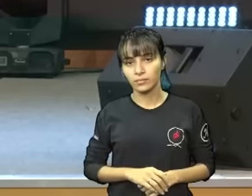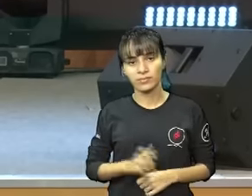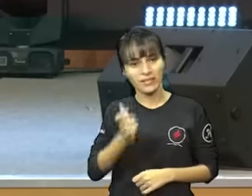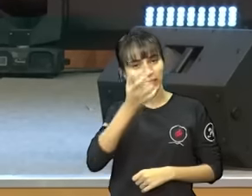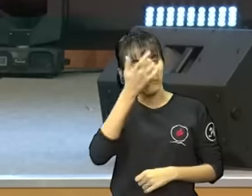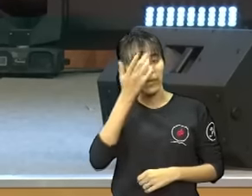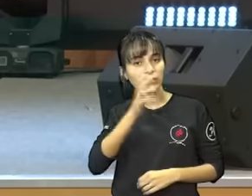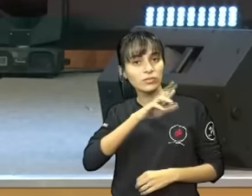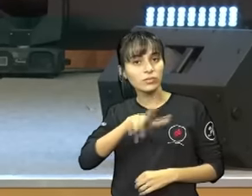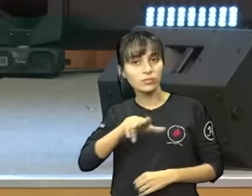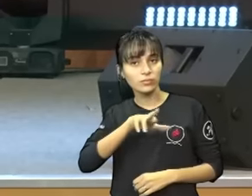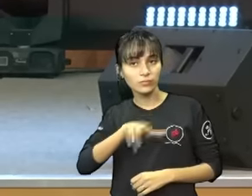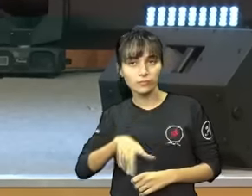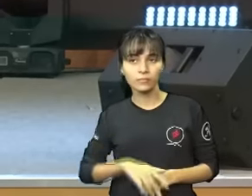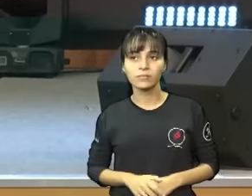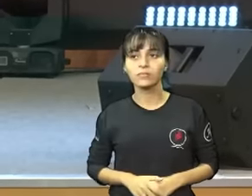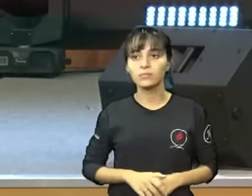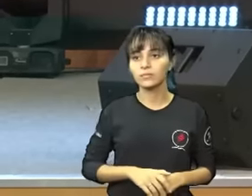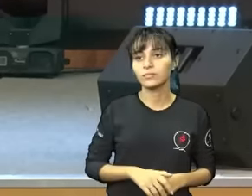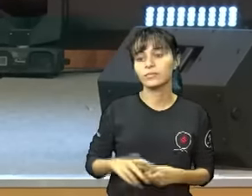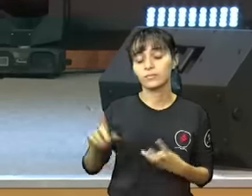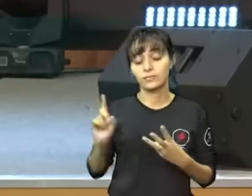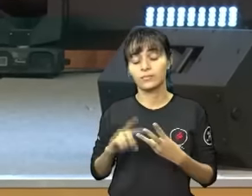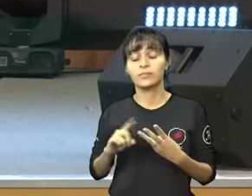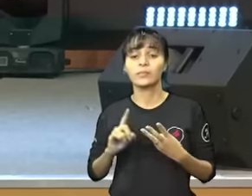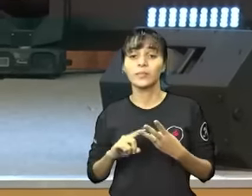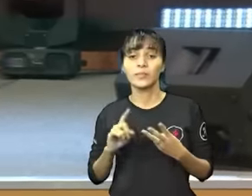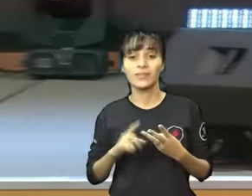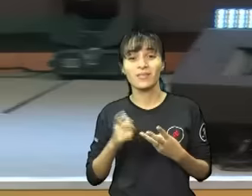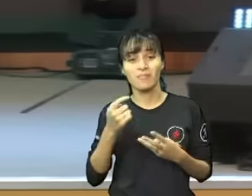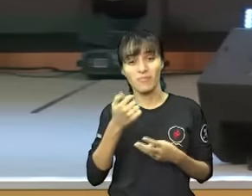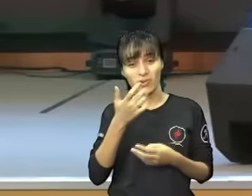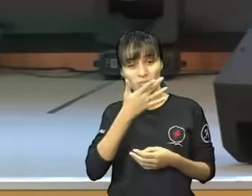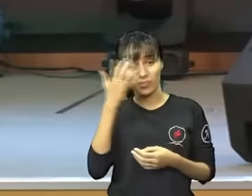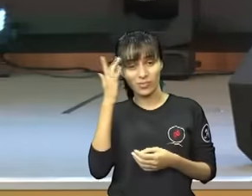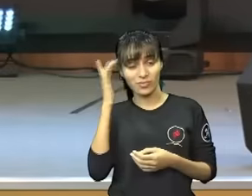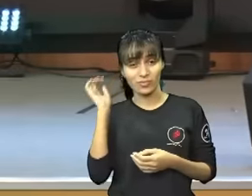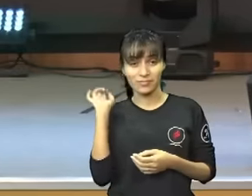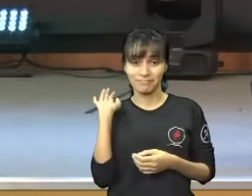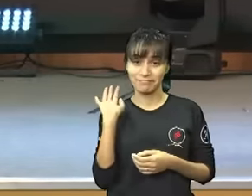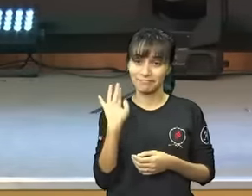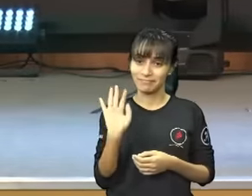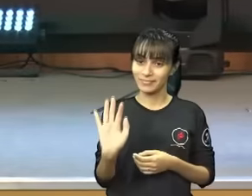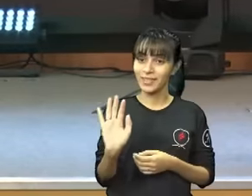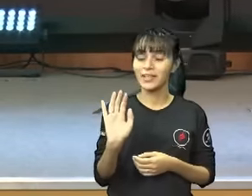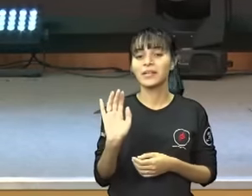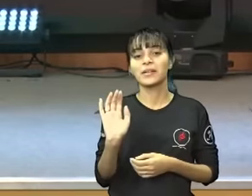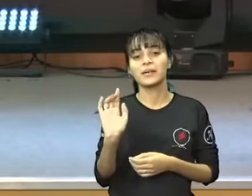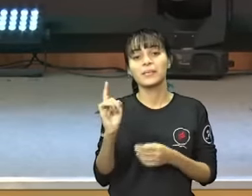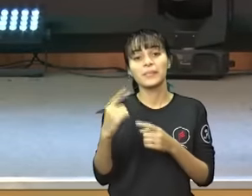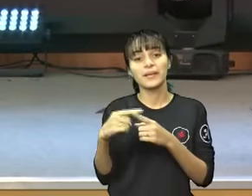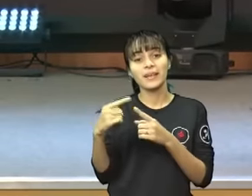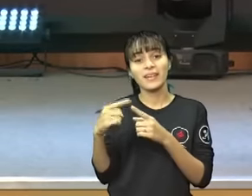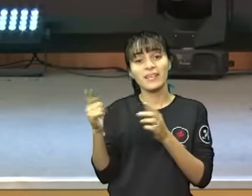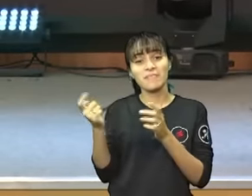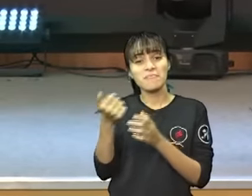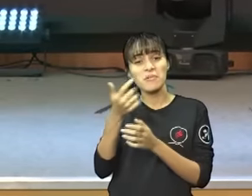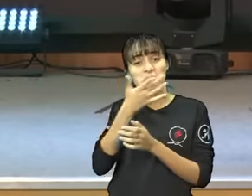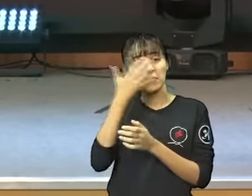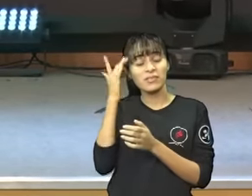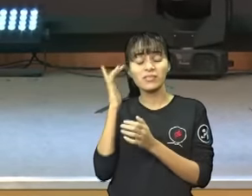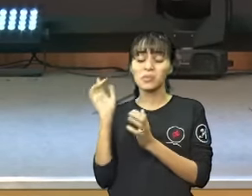fácil terceiro poucos são os que entram é o caminho da minoria